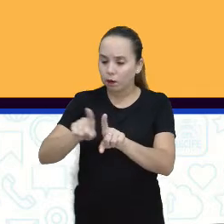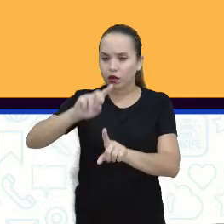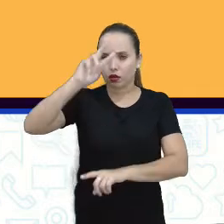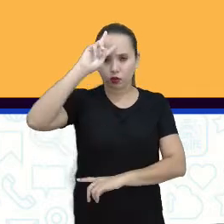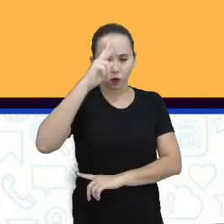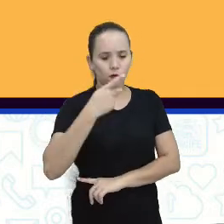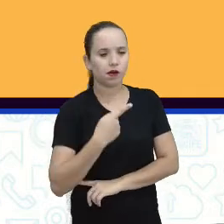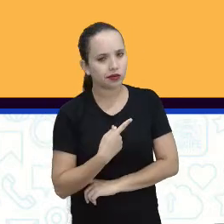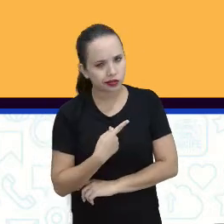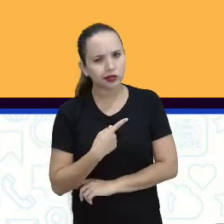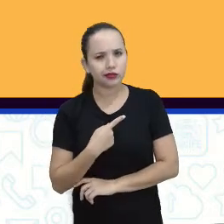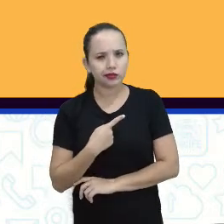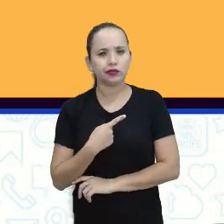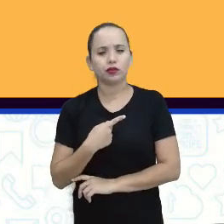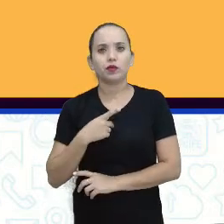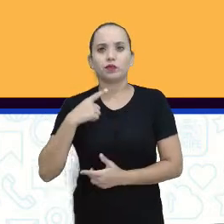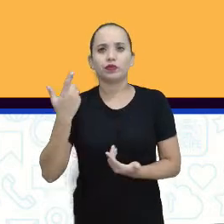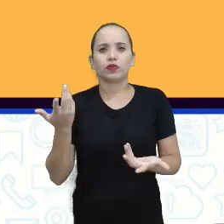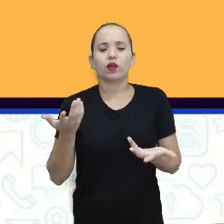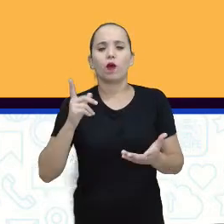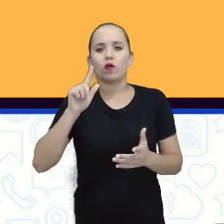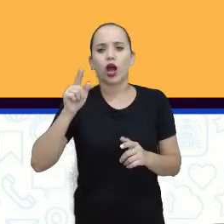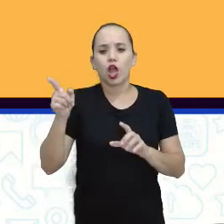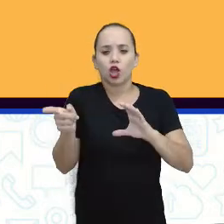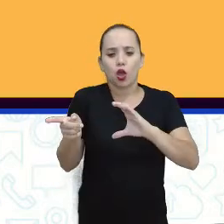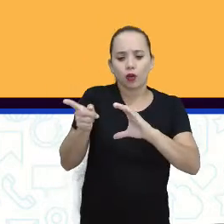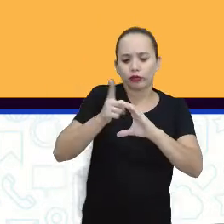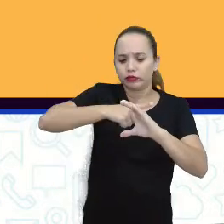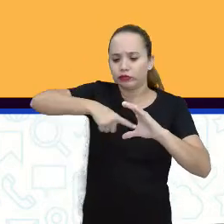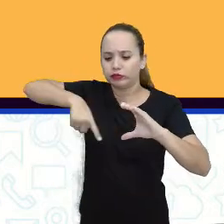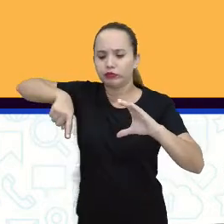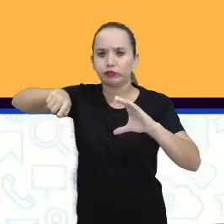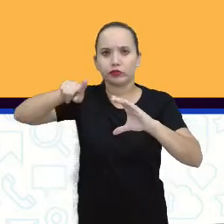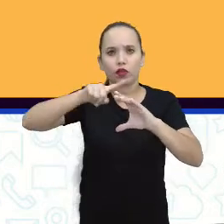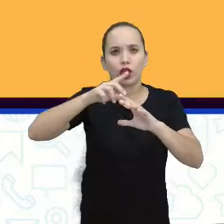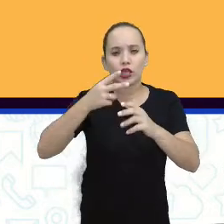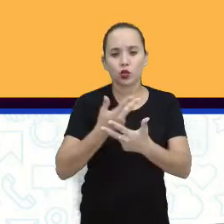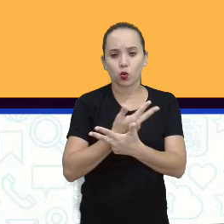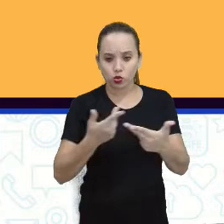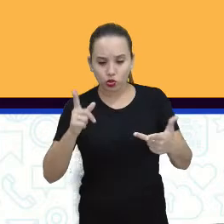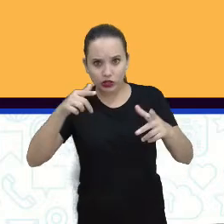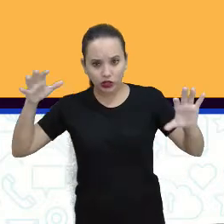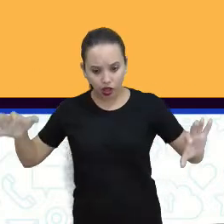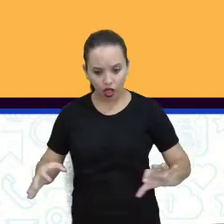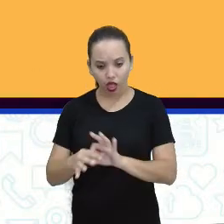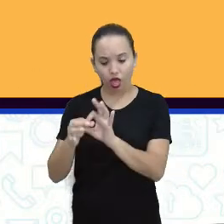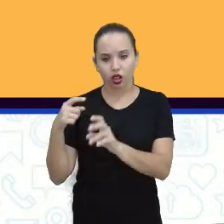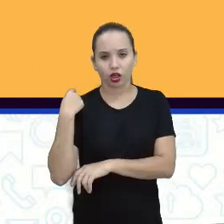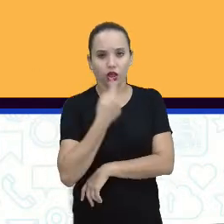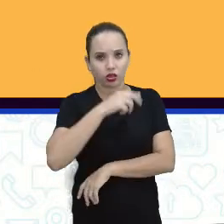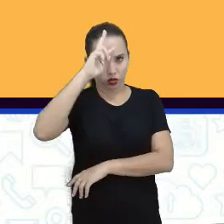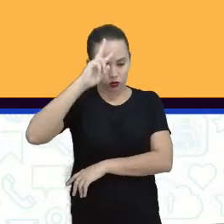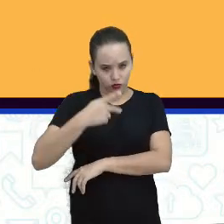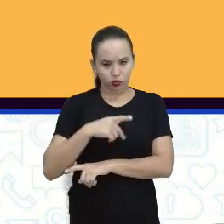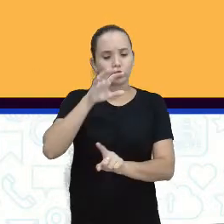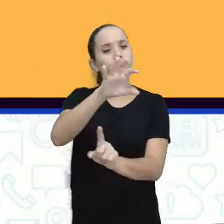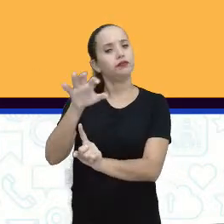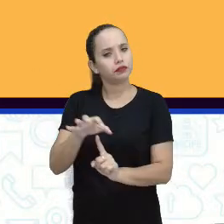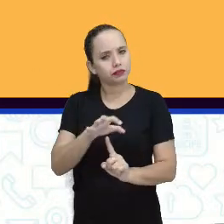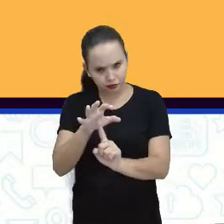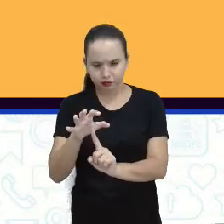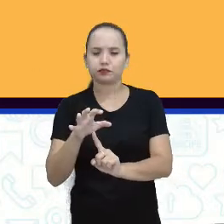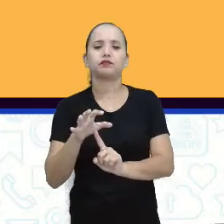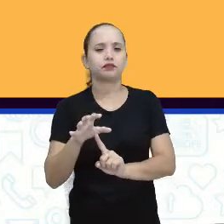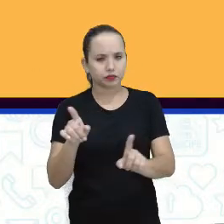veja como é um ciclo, né? Uma coisa que está completamente ligada ao ser humano, né? As atividades que o ser